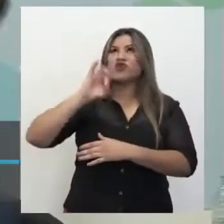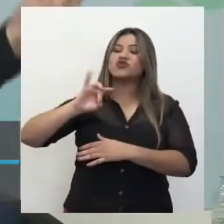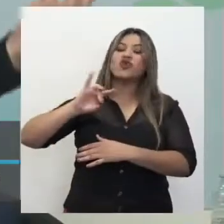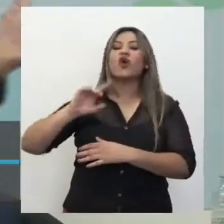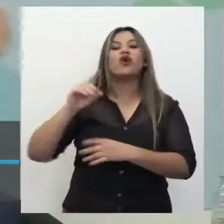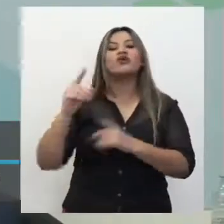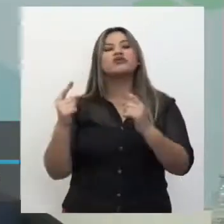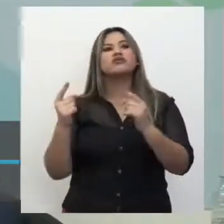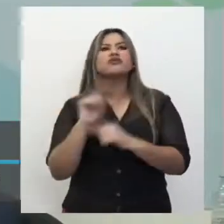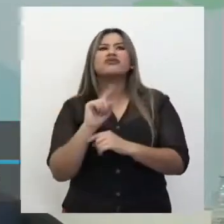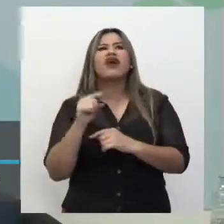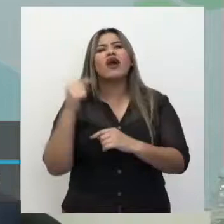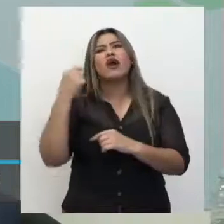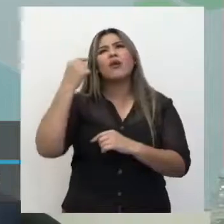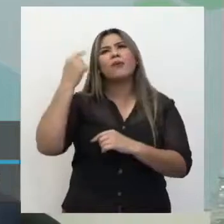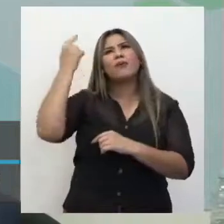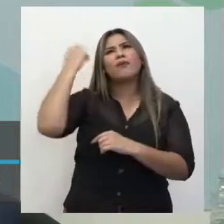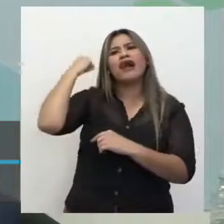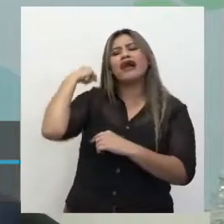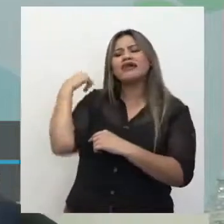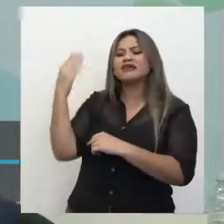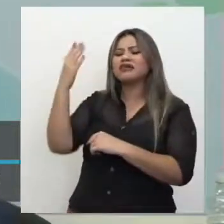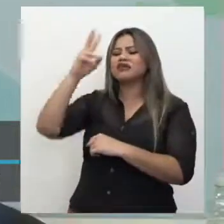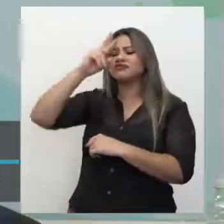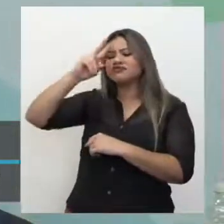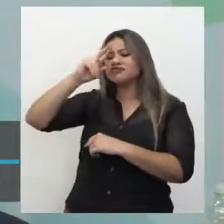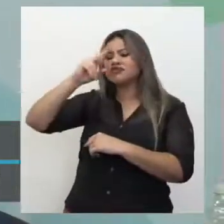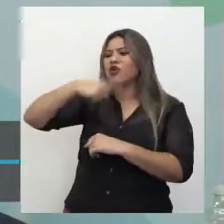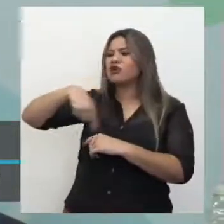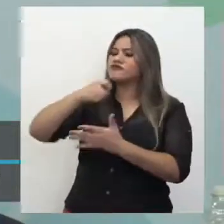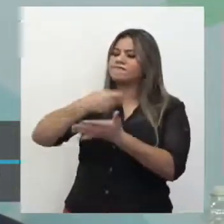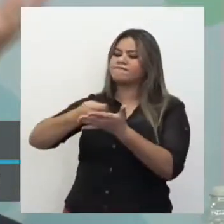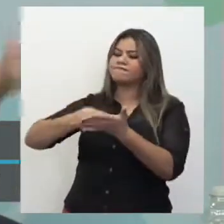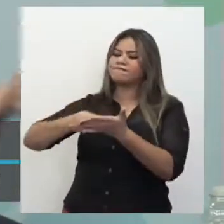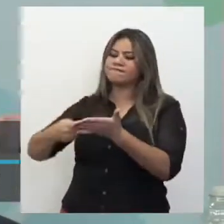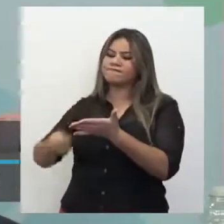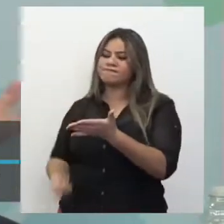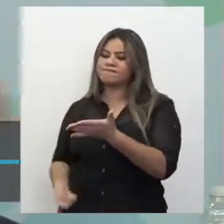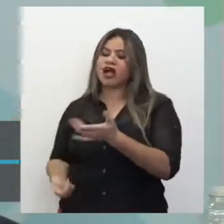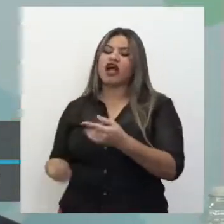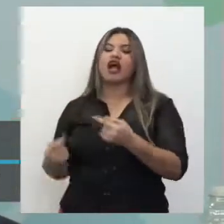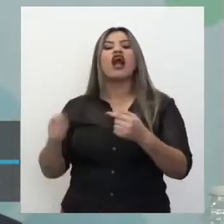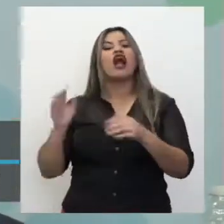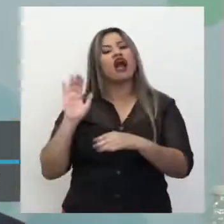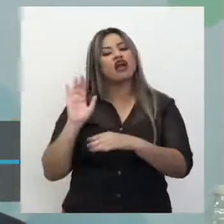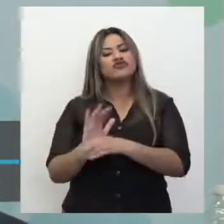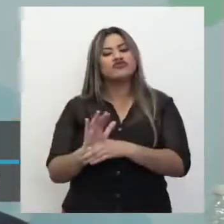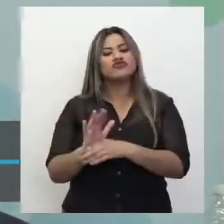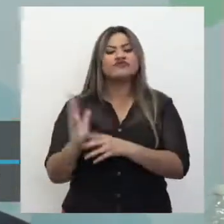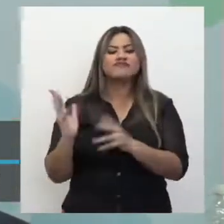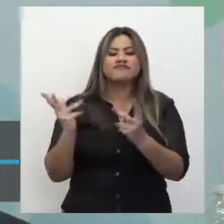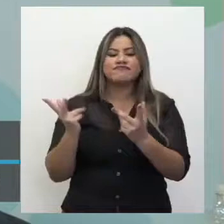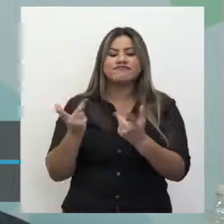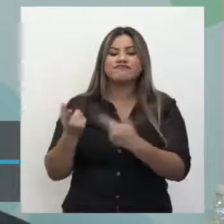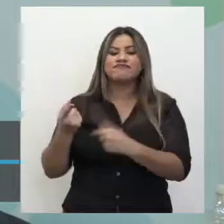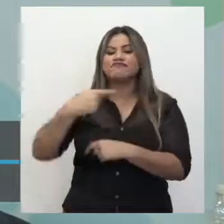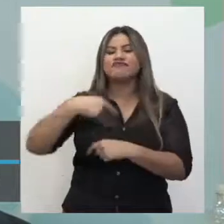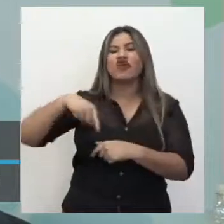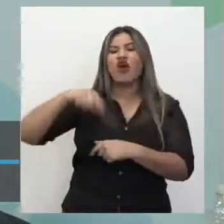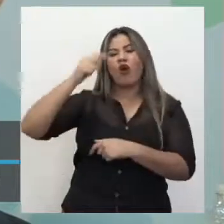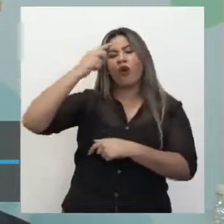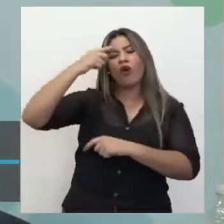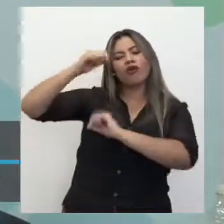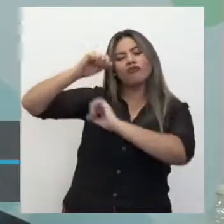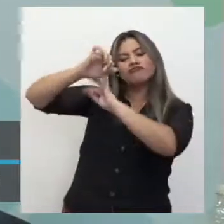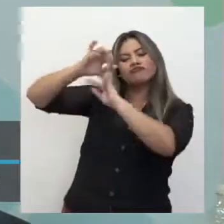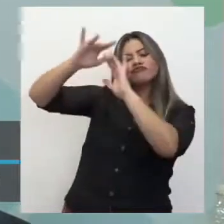uma história, você quer preservar alguma coisa, nada melhor que você escrever. E um conto é tão rico que a gente consegue viajar, assim,